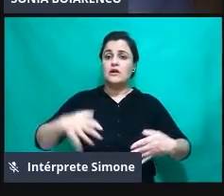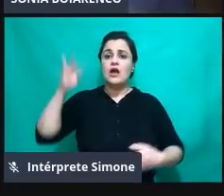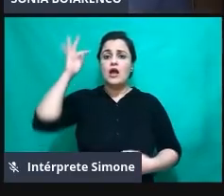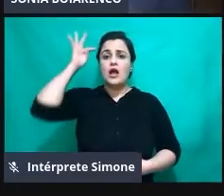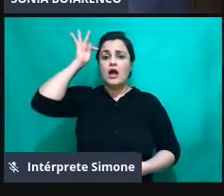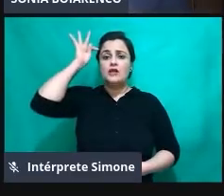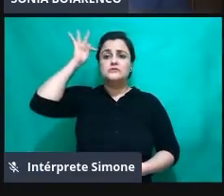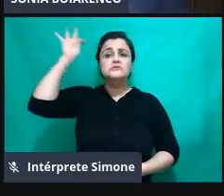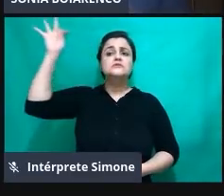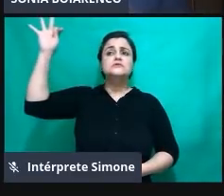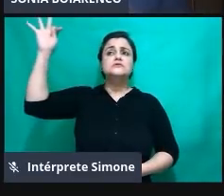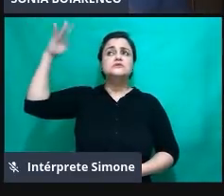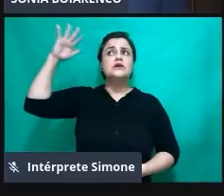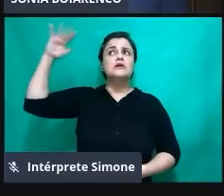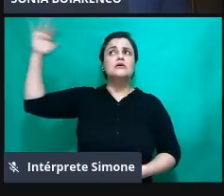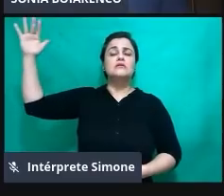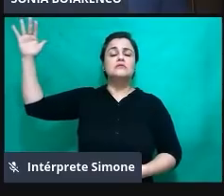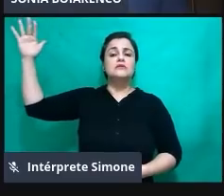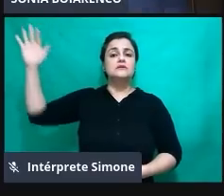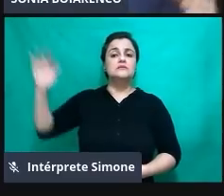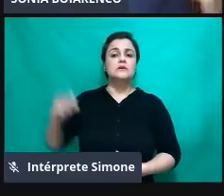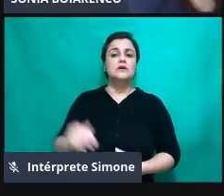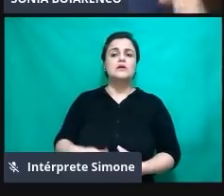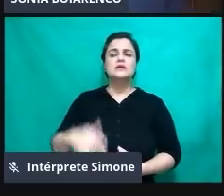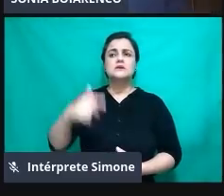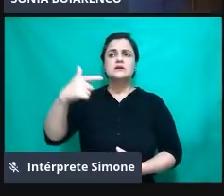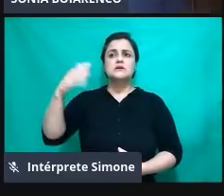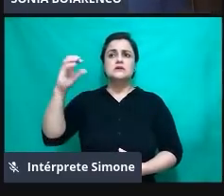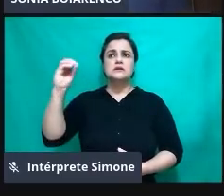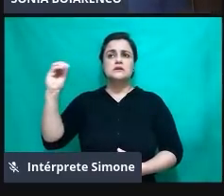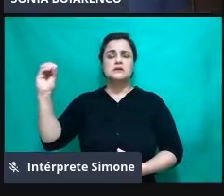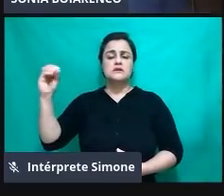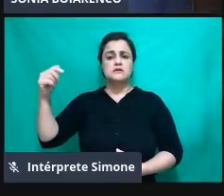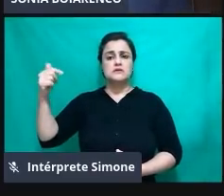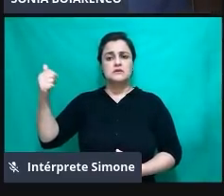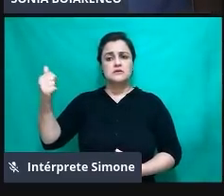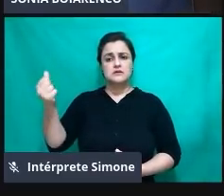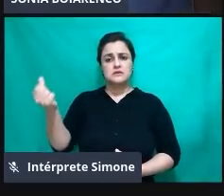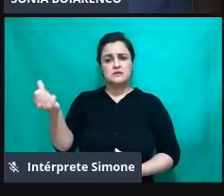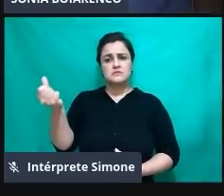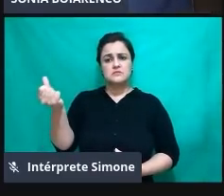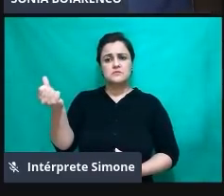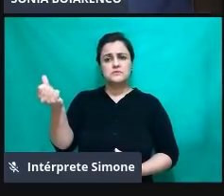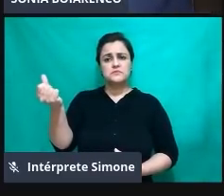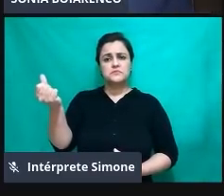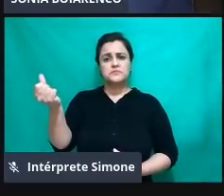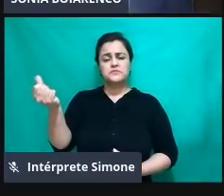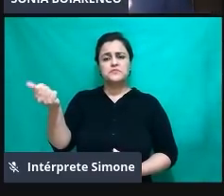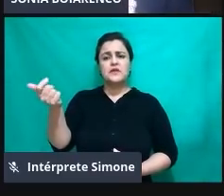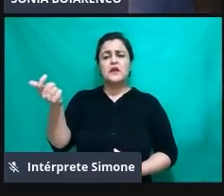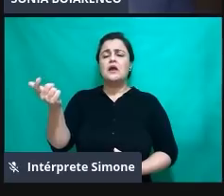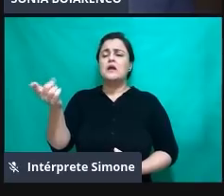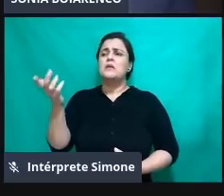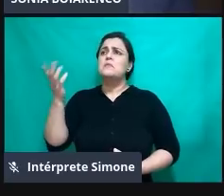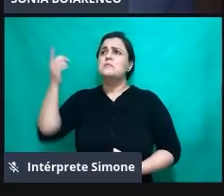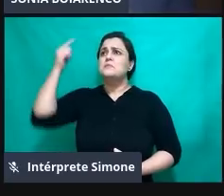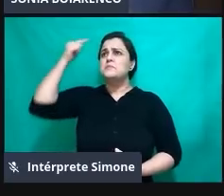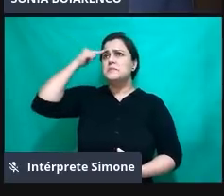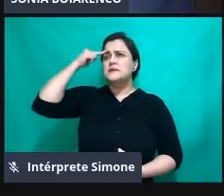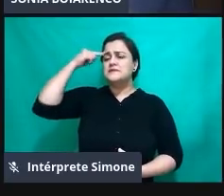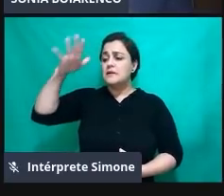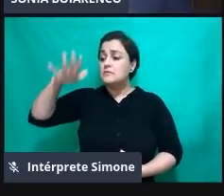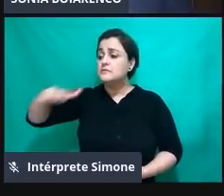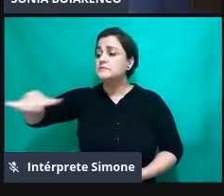começou lá em 2006. Então, para que eu tenha um pensamento espacial, eu vou ter